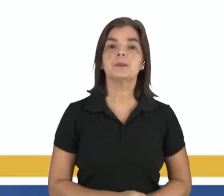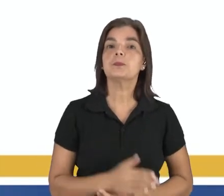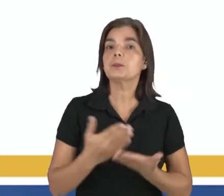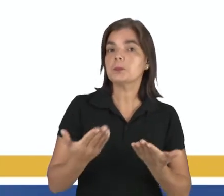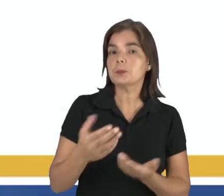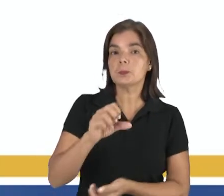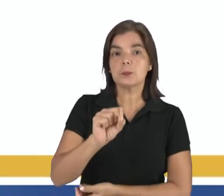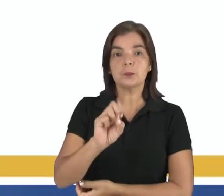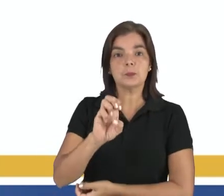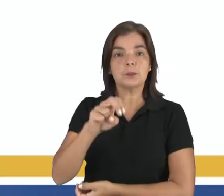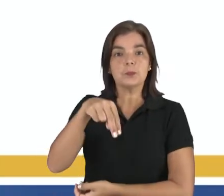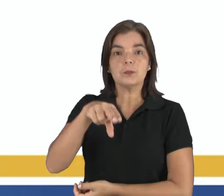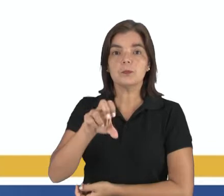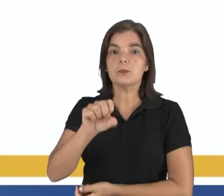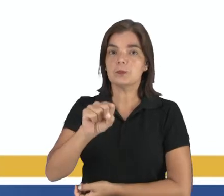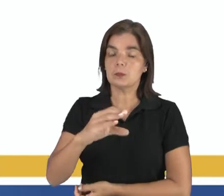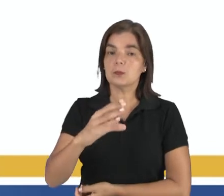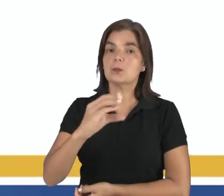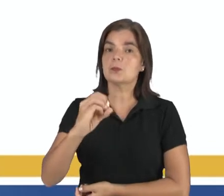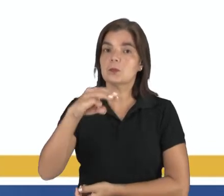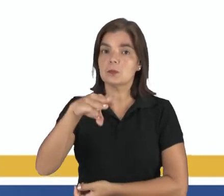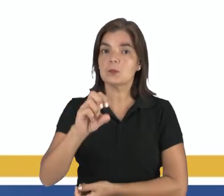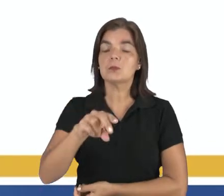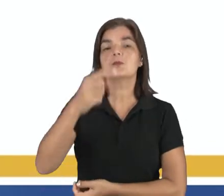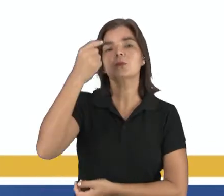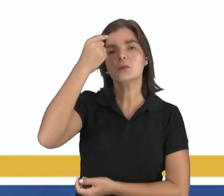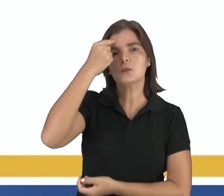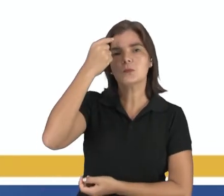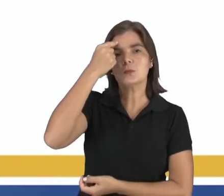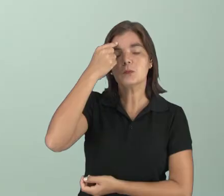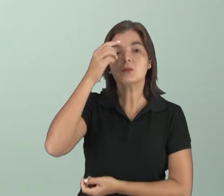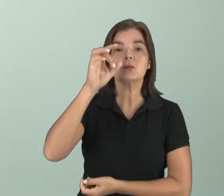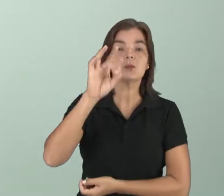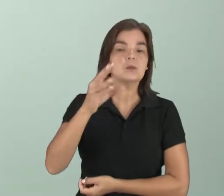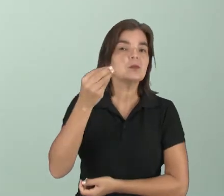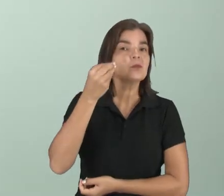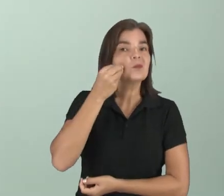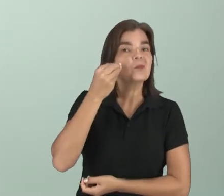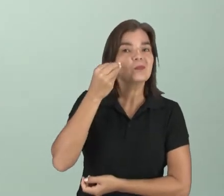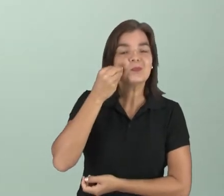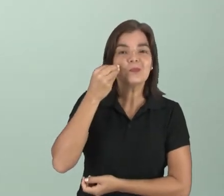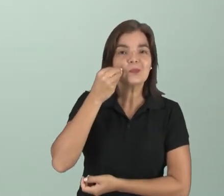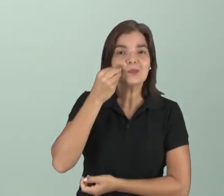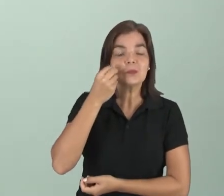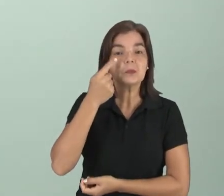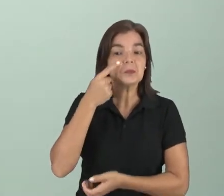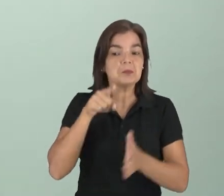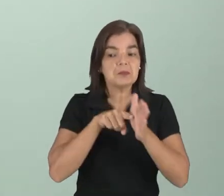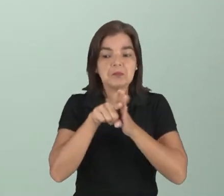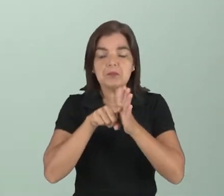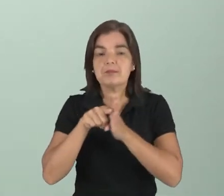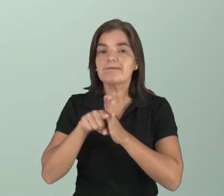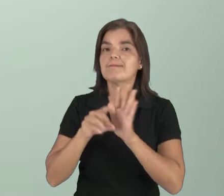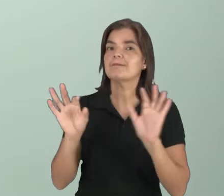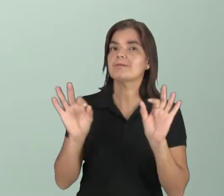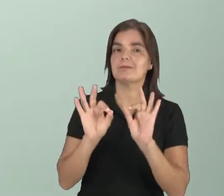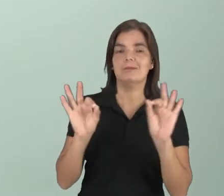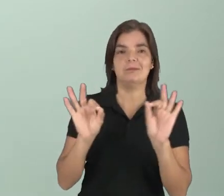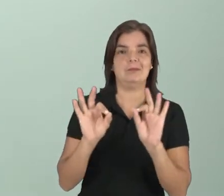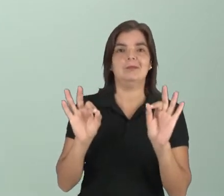Bom, o senso comum, ele é um tipo de pensamento que não foi testado e não foi verificado